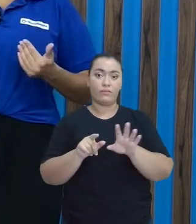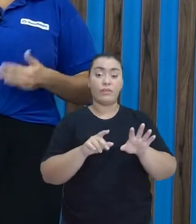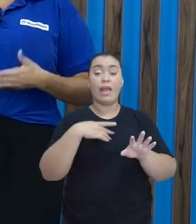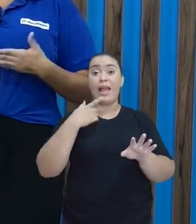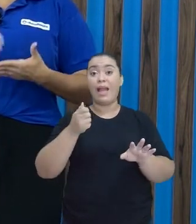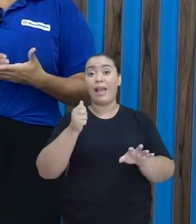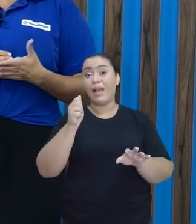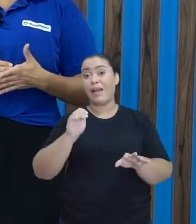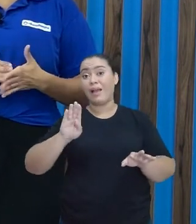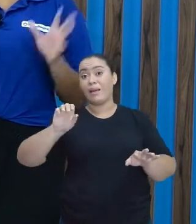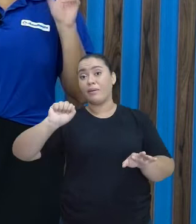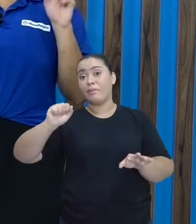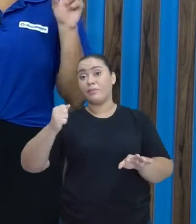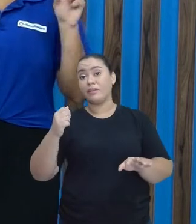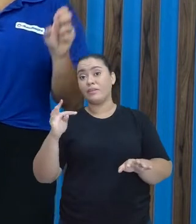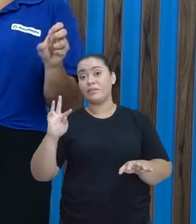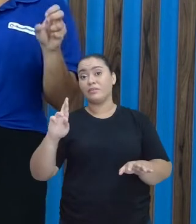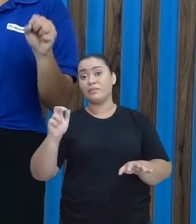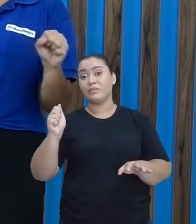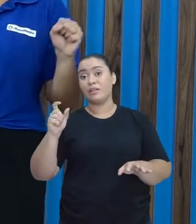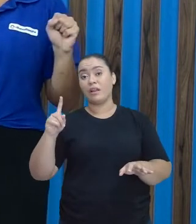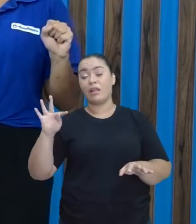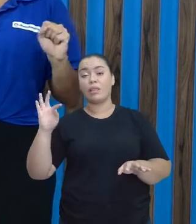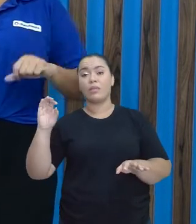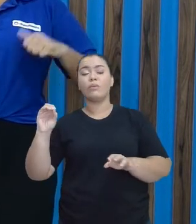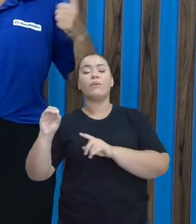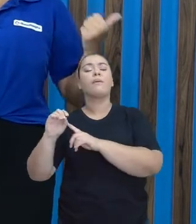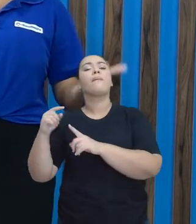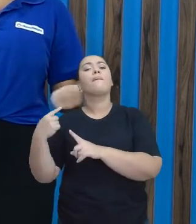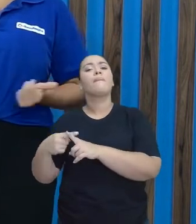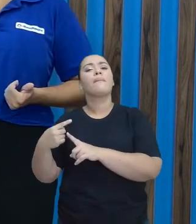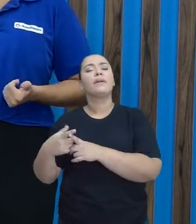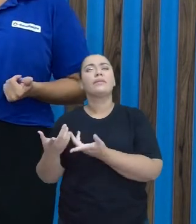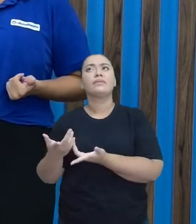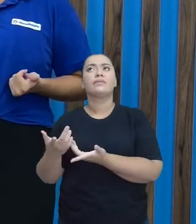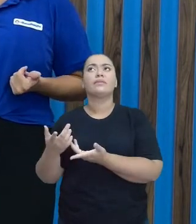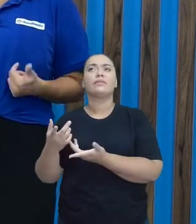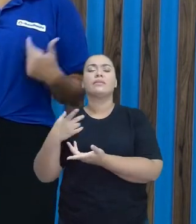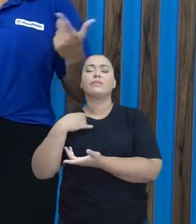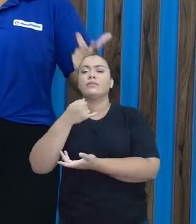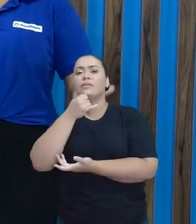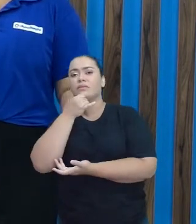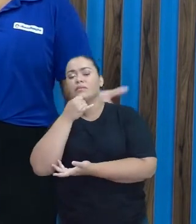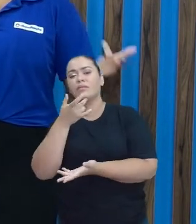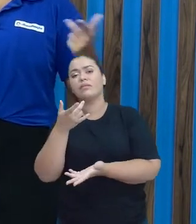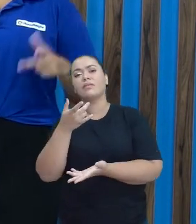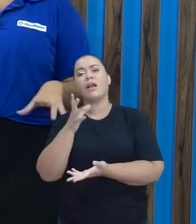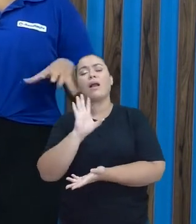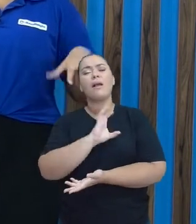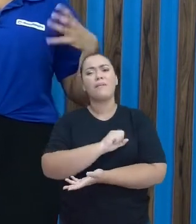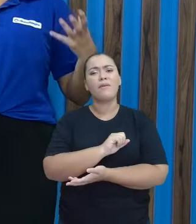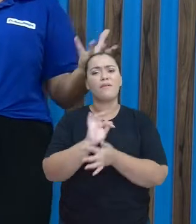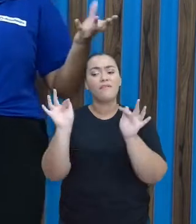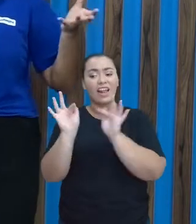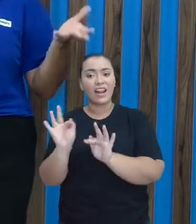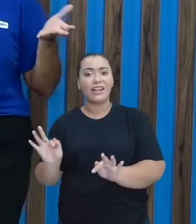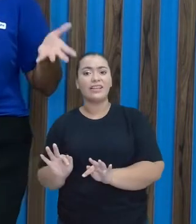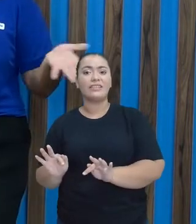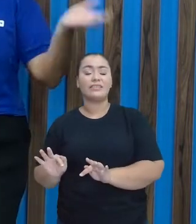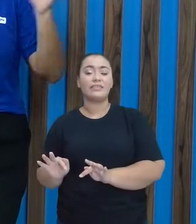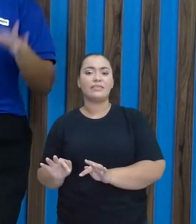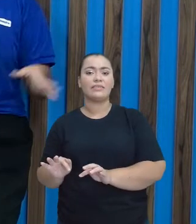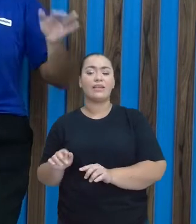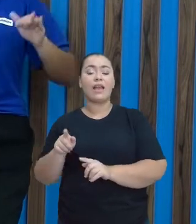ser, precisam de um intermediário, digamos assim. Então, tristeza, amor, felicidade são abstratos por